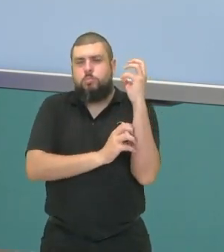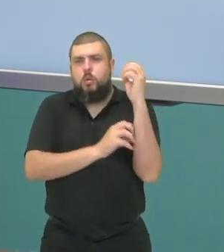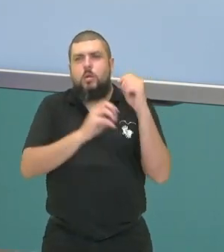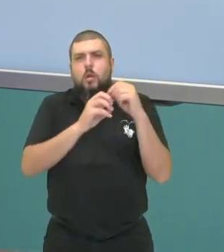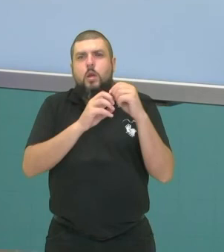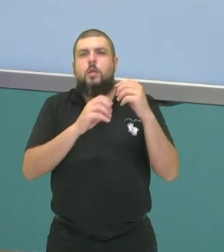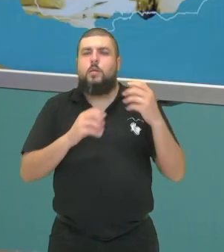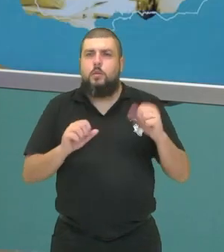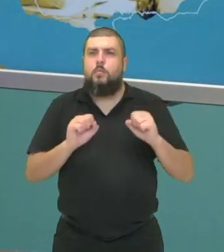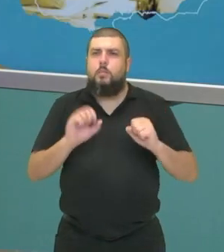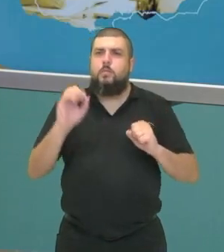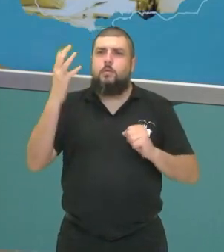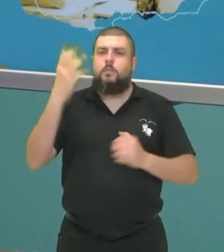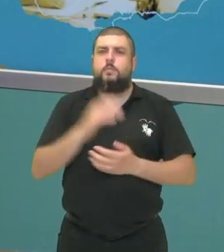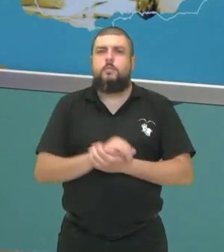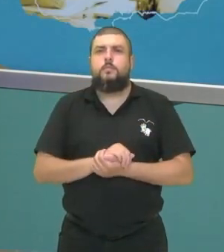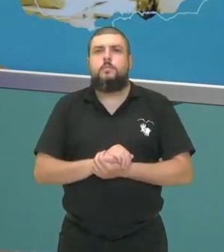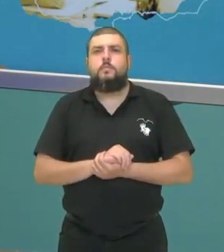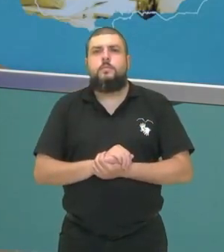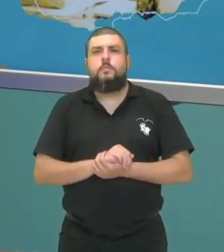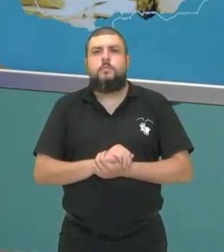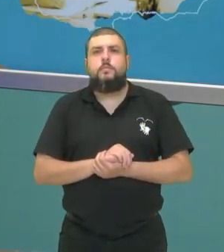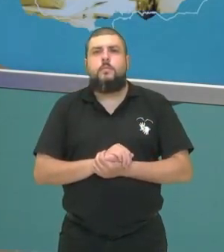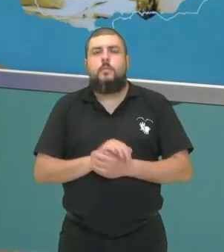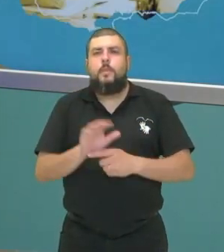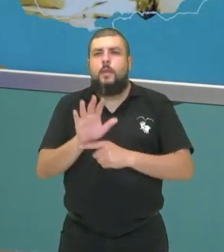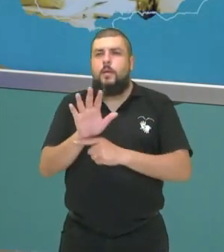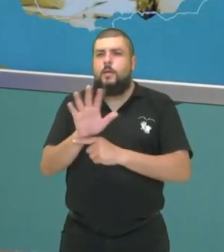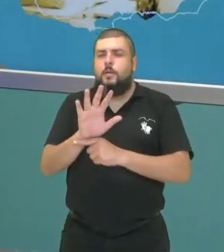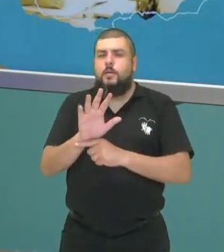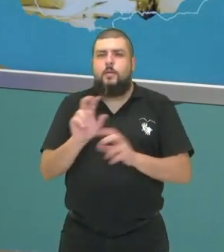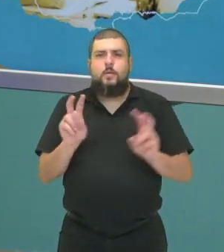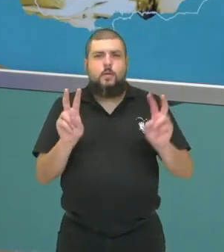então há um prejuízo sim. Ok, então, gente, nesse vídeo